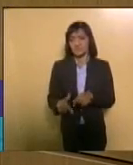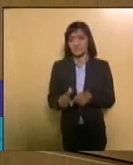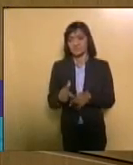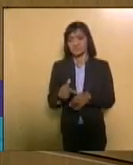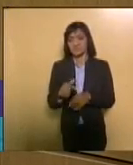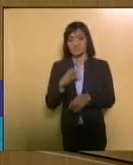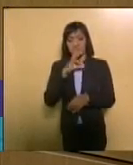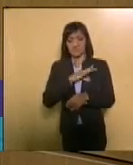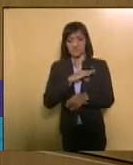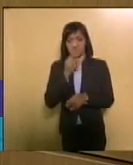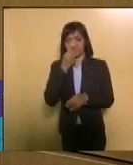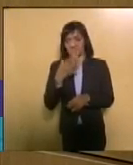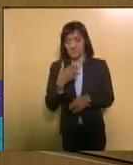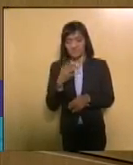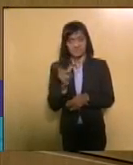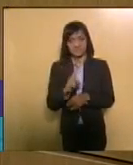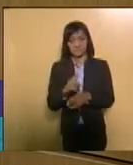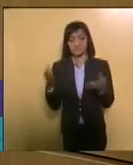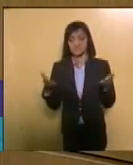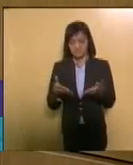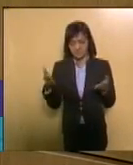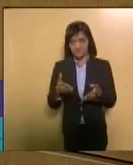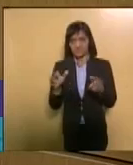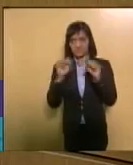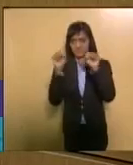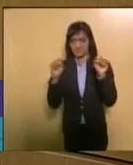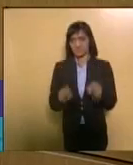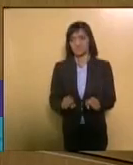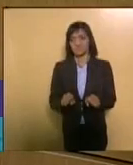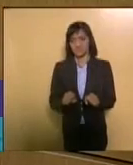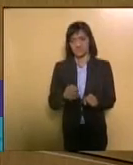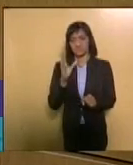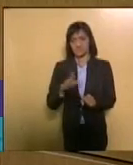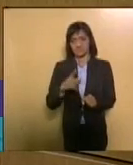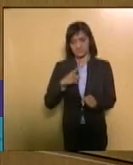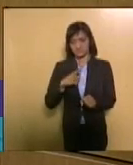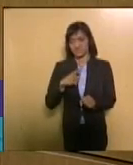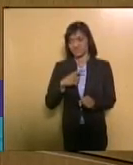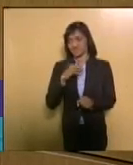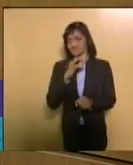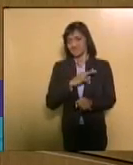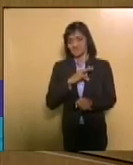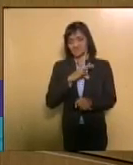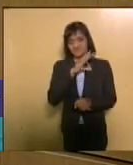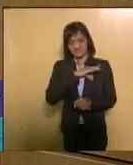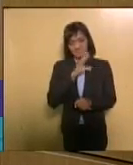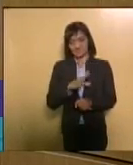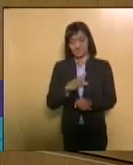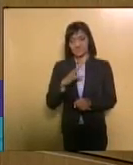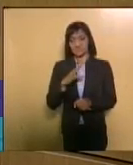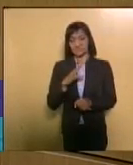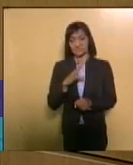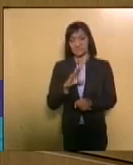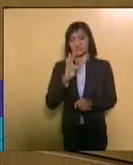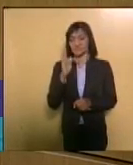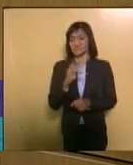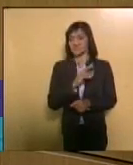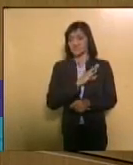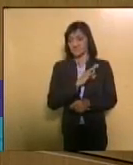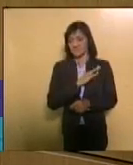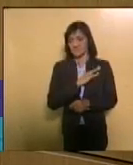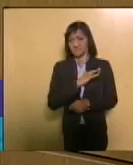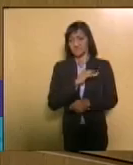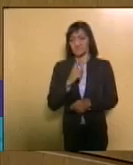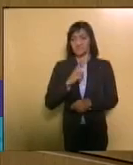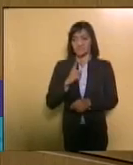salarial né hoje o São Paulo tem um sistema de metas com remuneração variável por desempenho então se a polícia se as polícias atingem